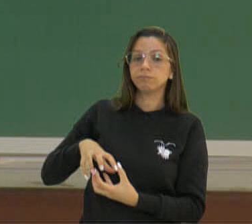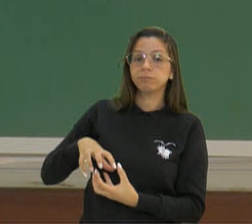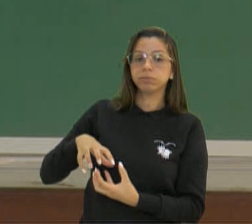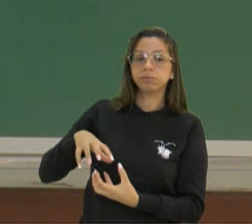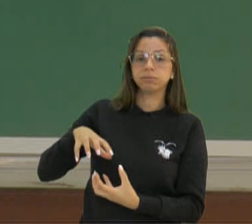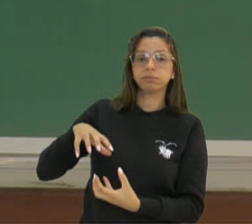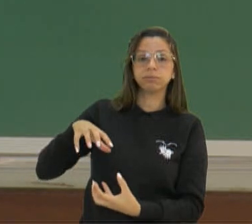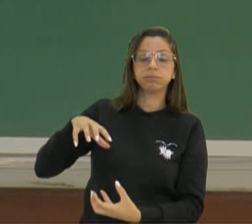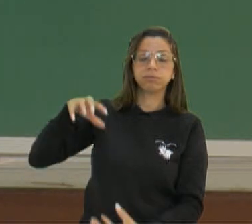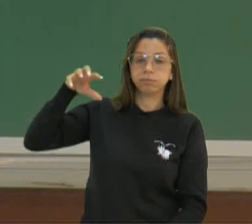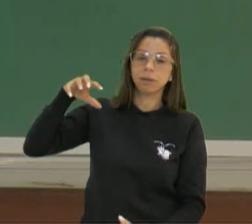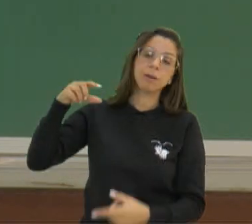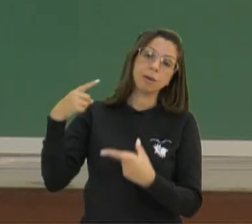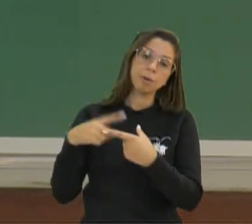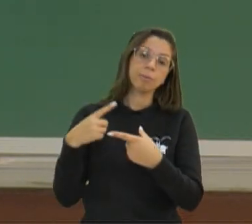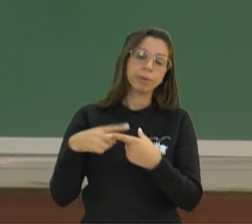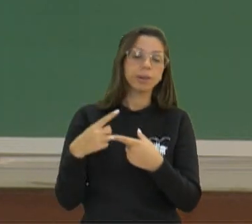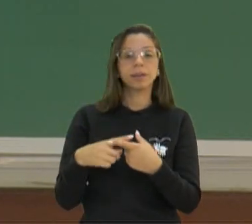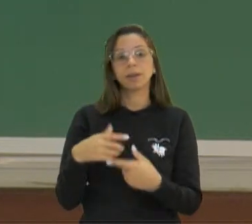ter muitos filhos.